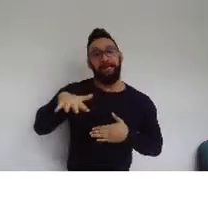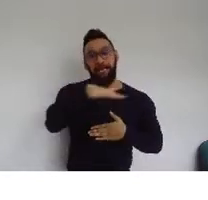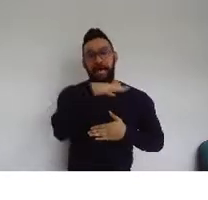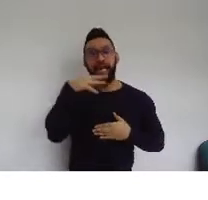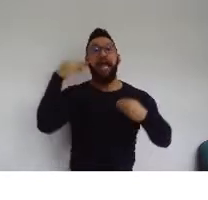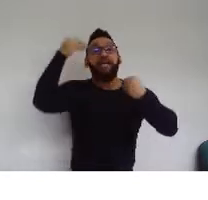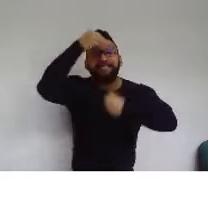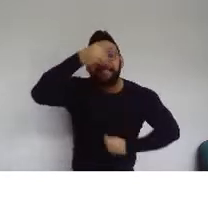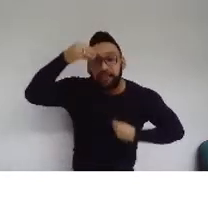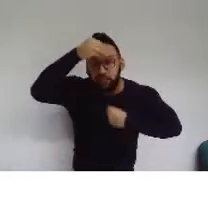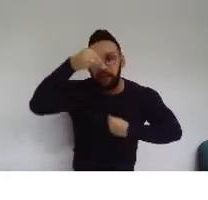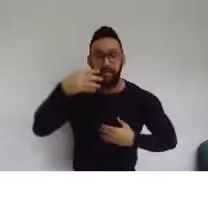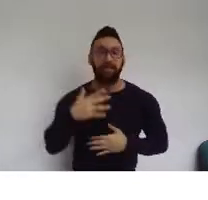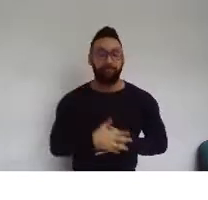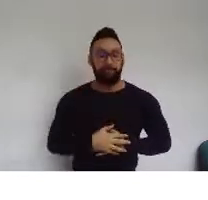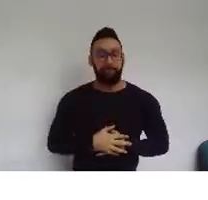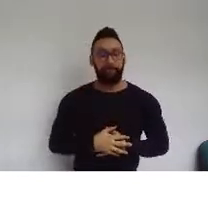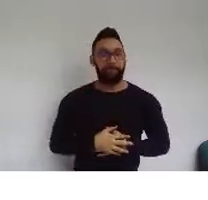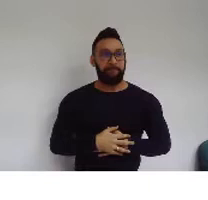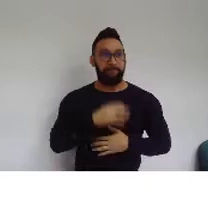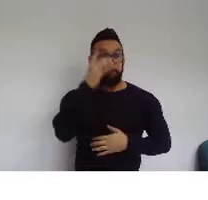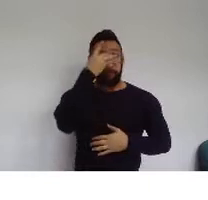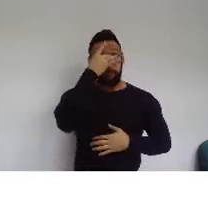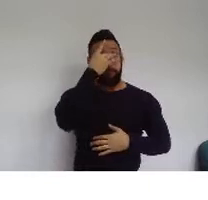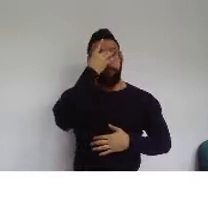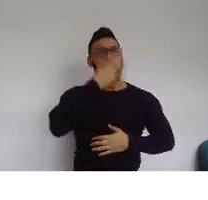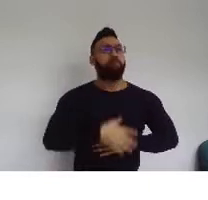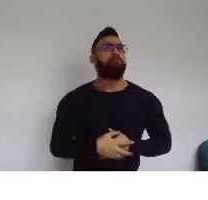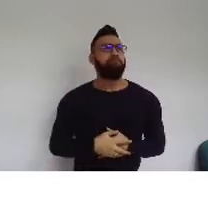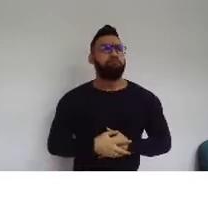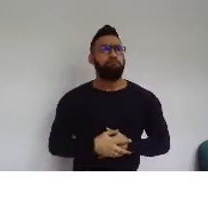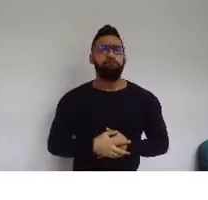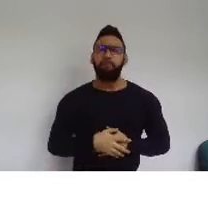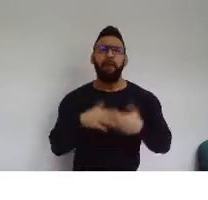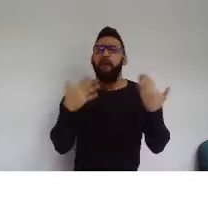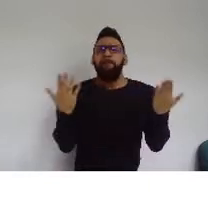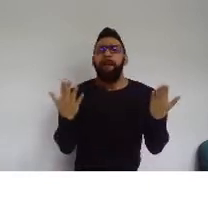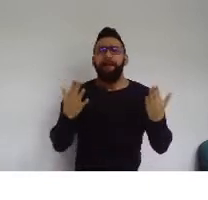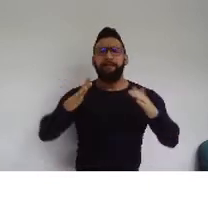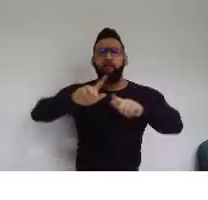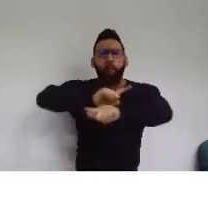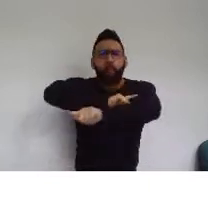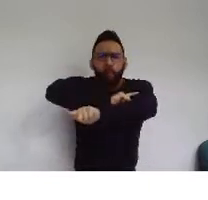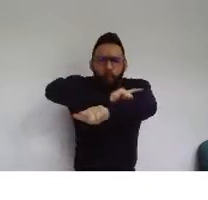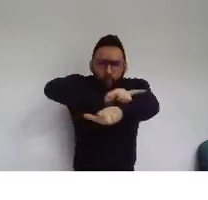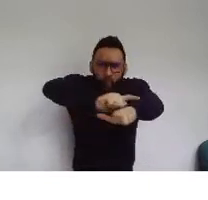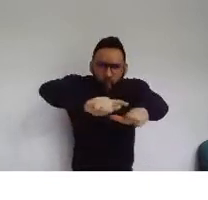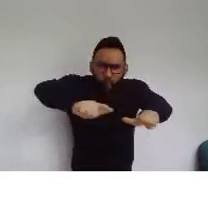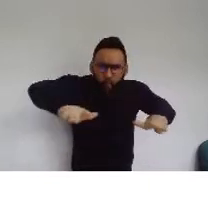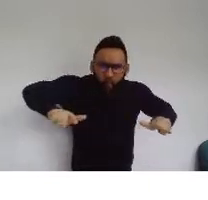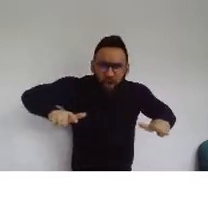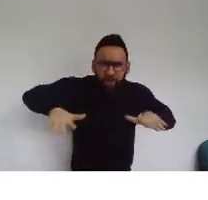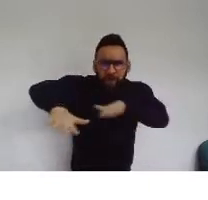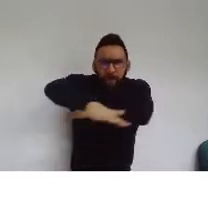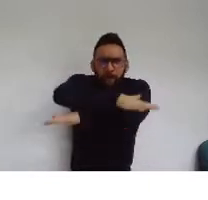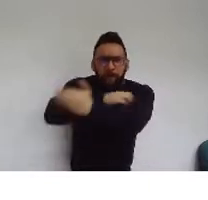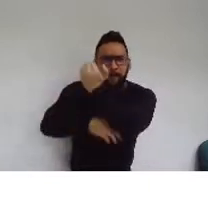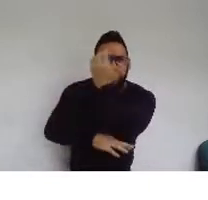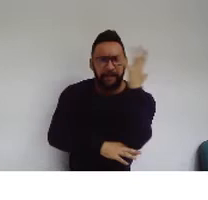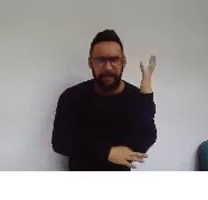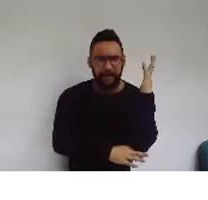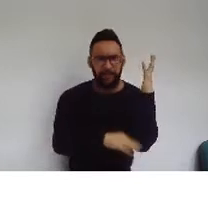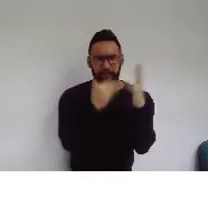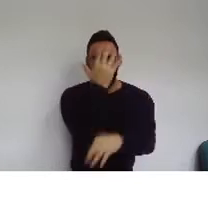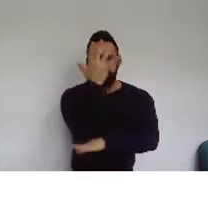Seria, novamente, uma relação entre o espaço público vazio, o exercício da sexualidade e uma outra zona